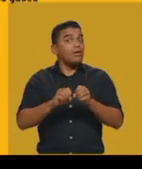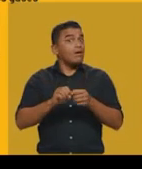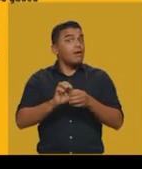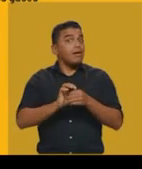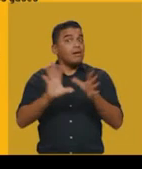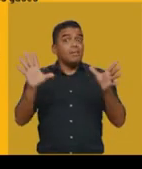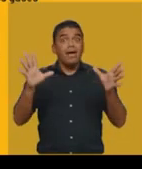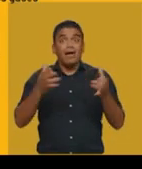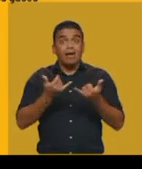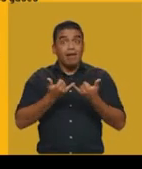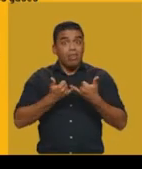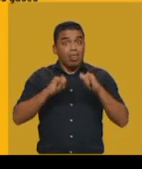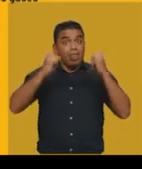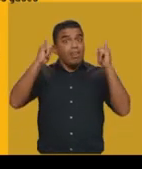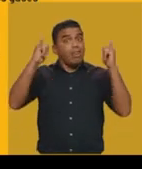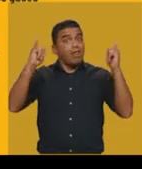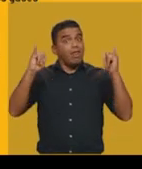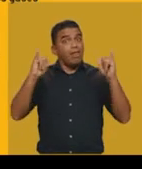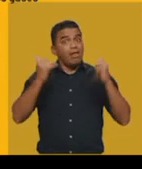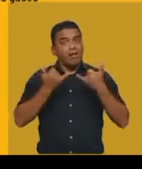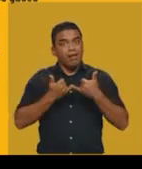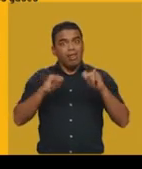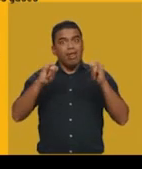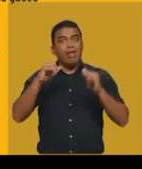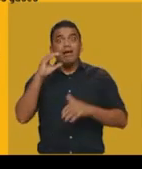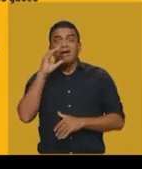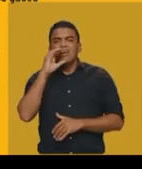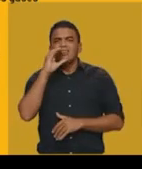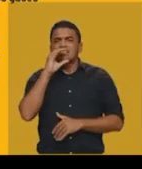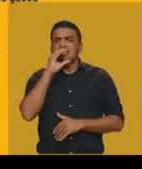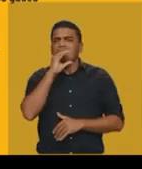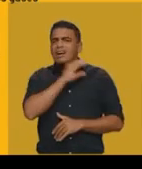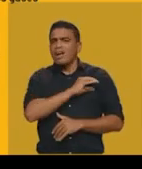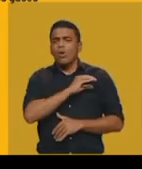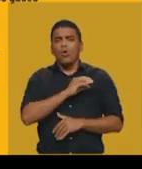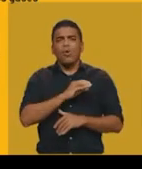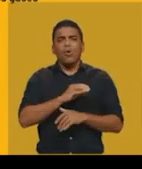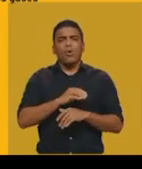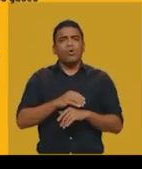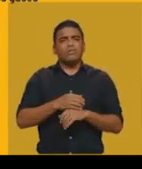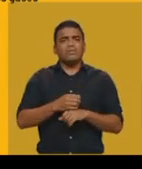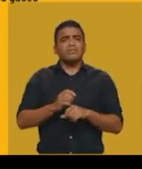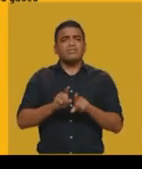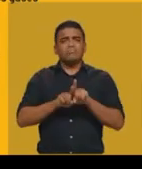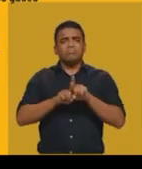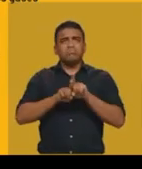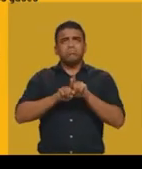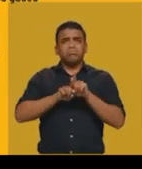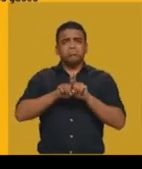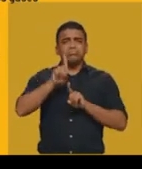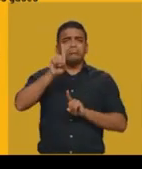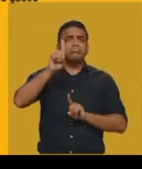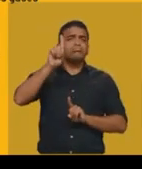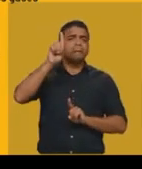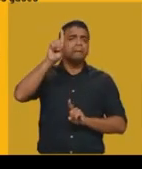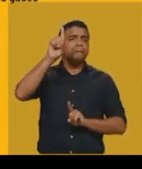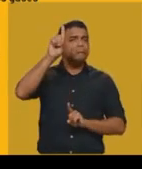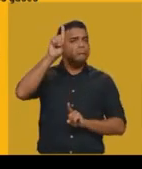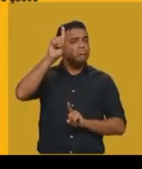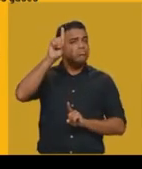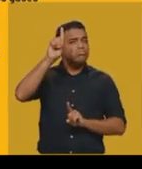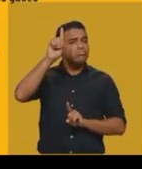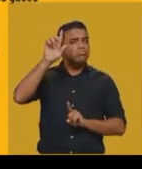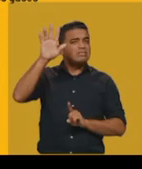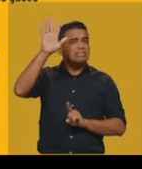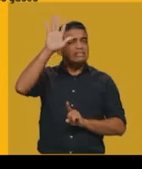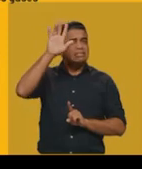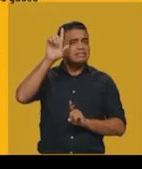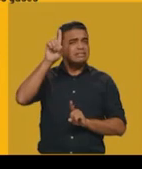de energia, uma grande quantidade de calor, e ela é muito usada em espaçonaves, na questão aérea.